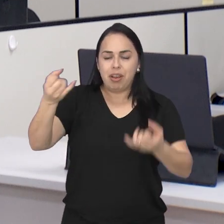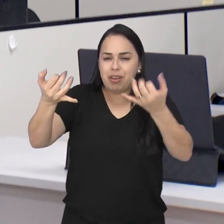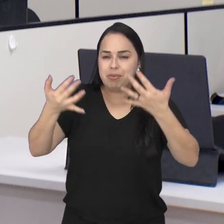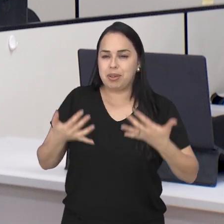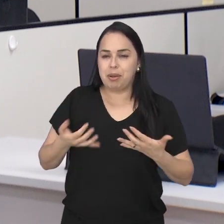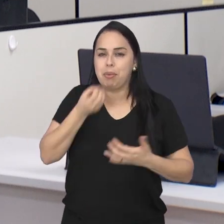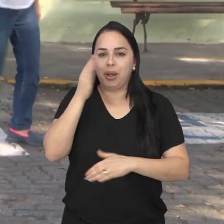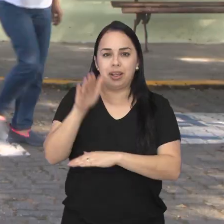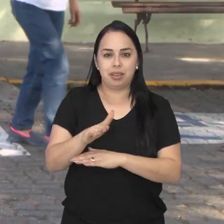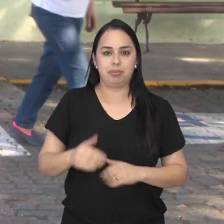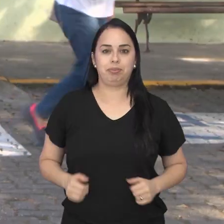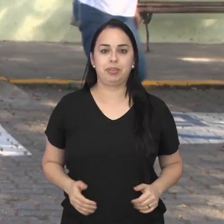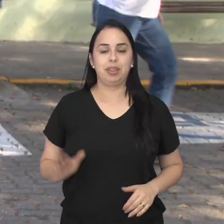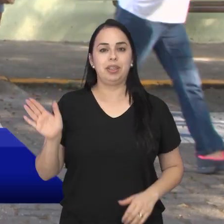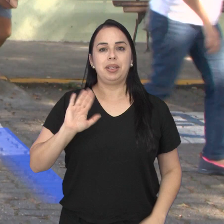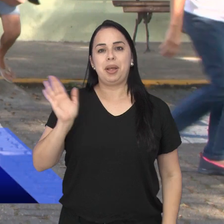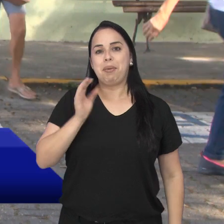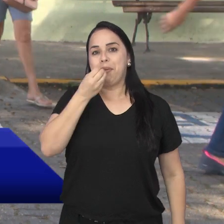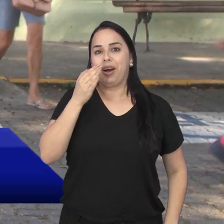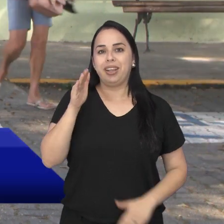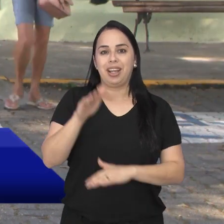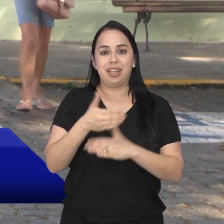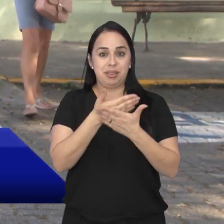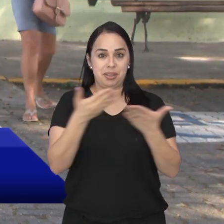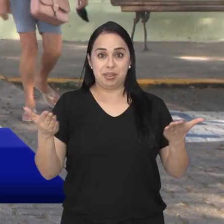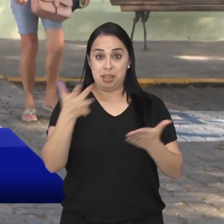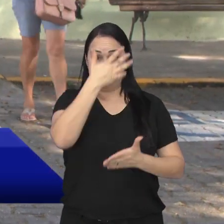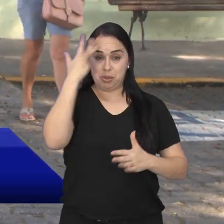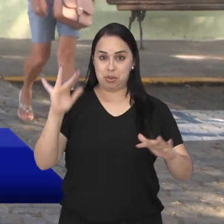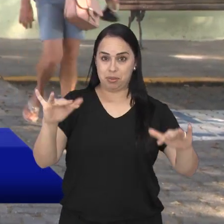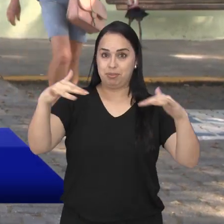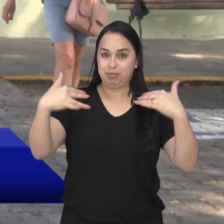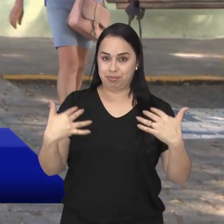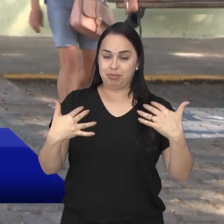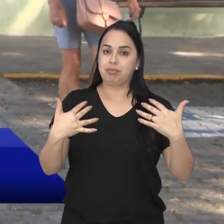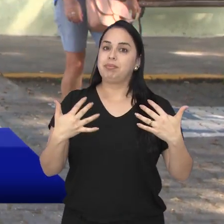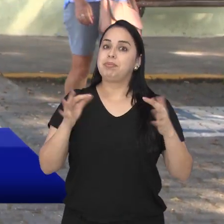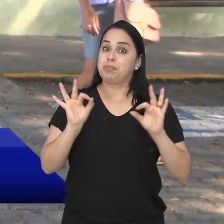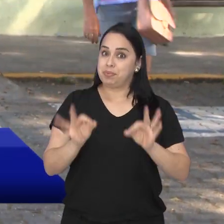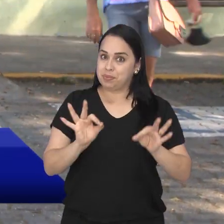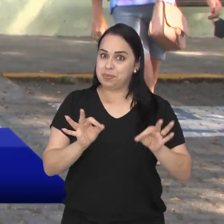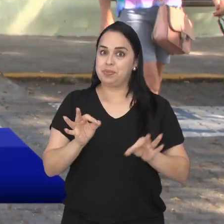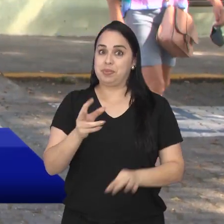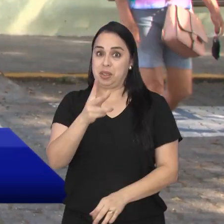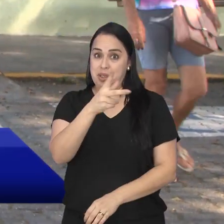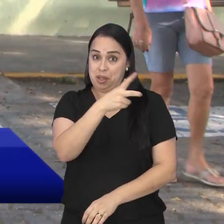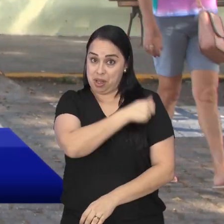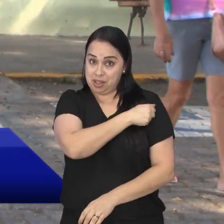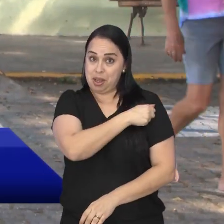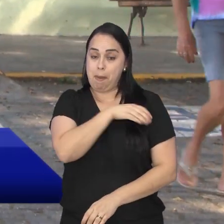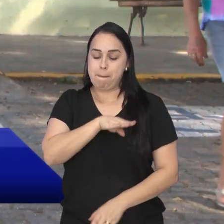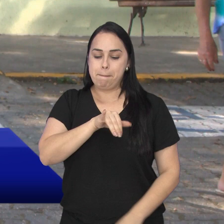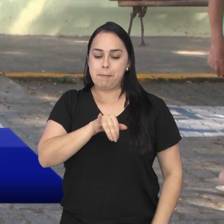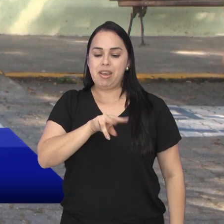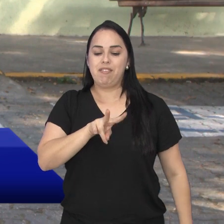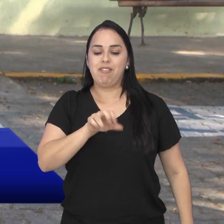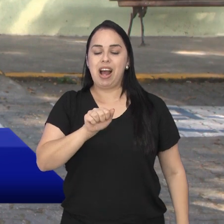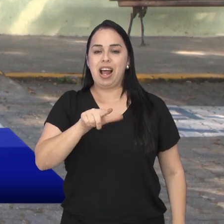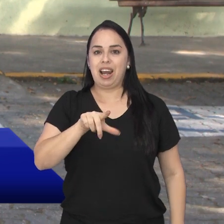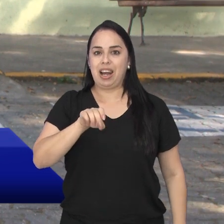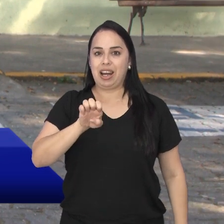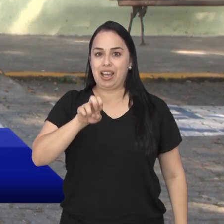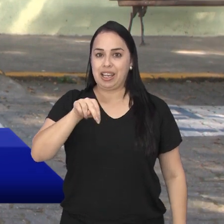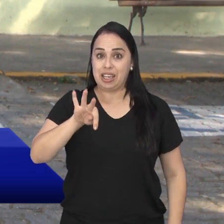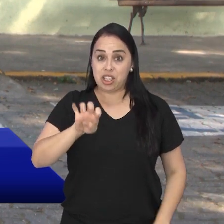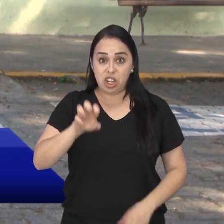para você Marvin Boa tarde Sandra Boa tarde a todos que nos acompanham isso mesmo vacinação né a vacina bivalente disponível nas